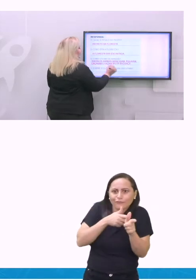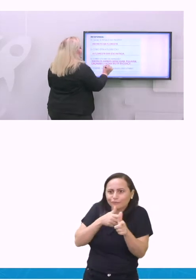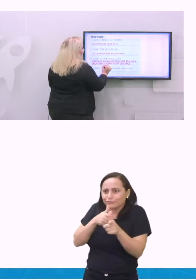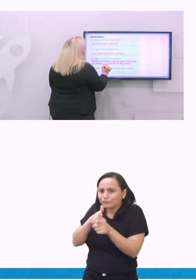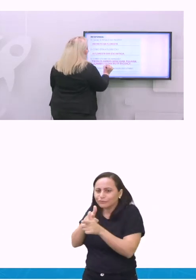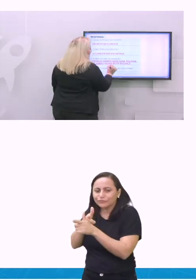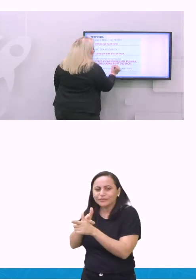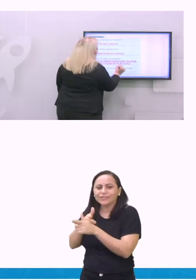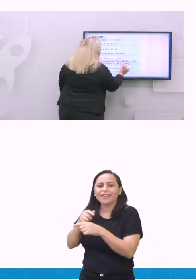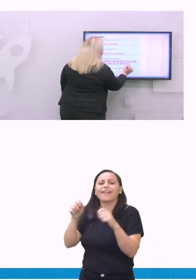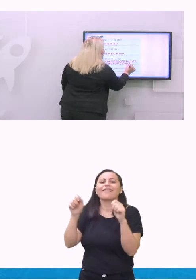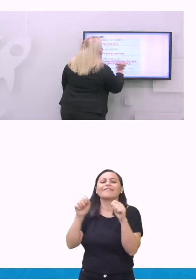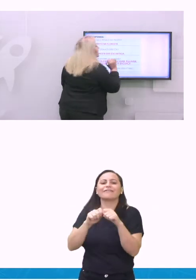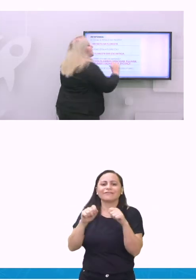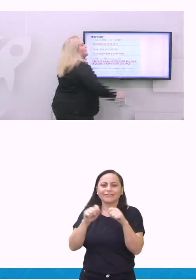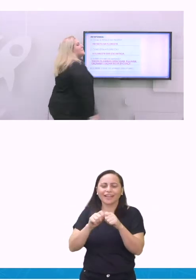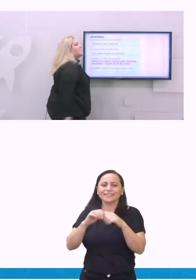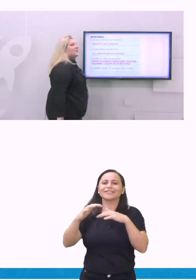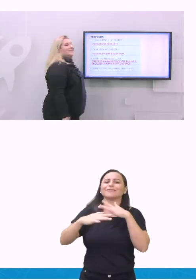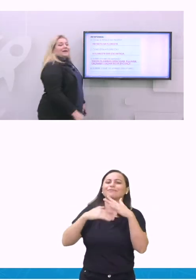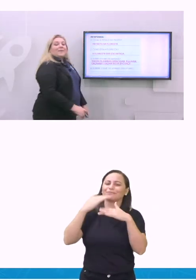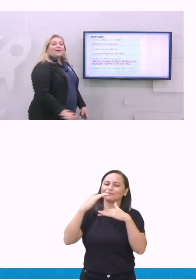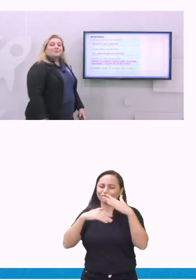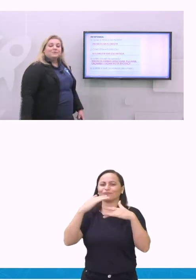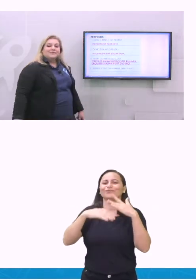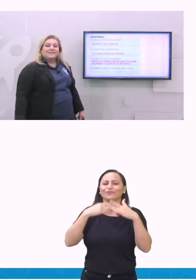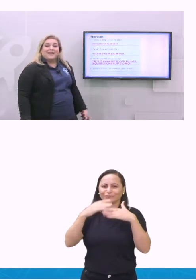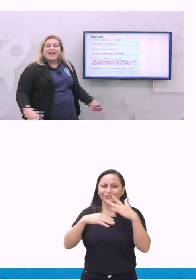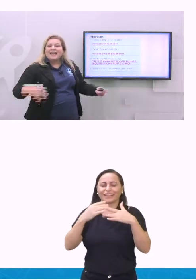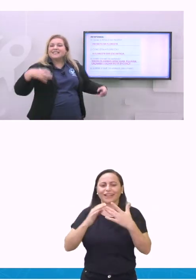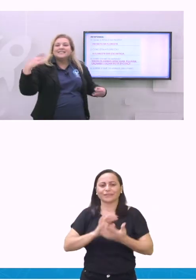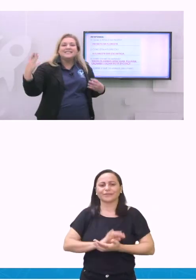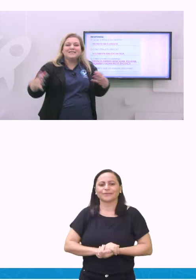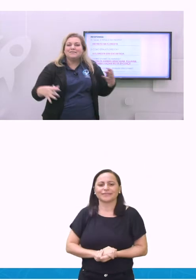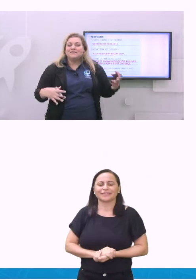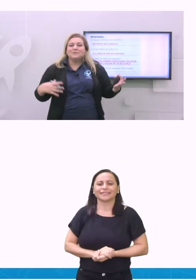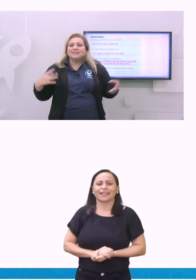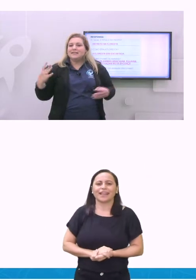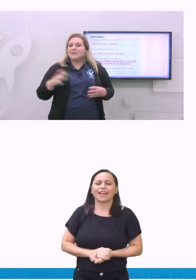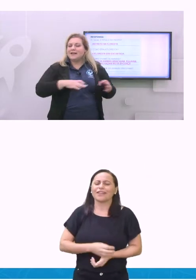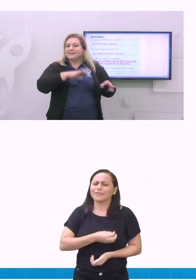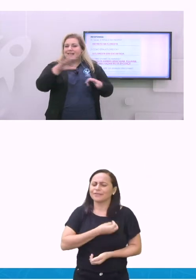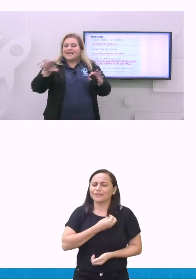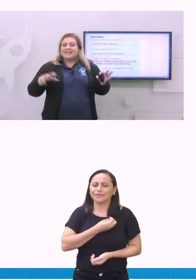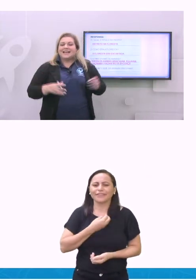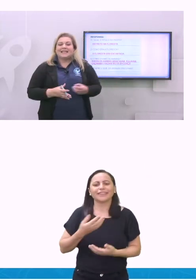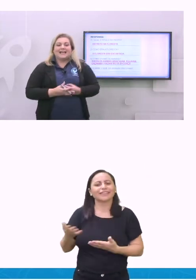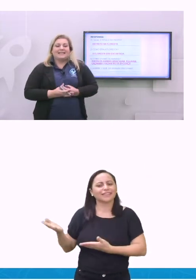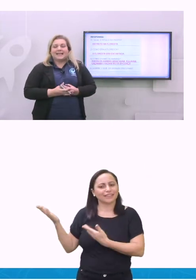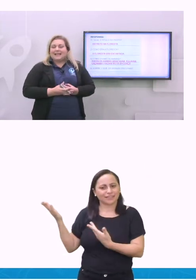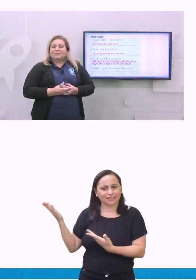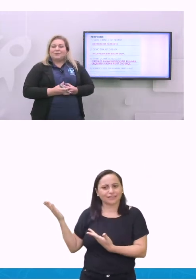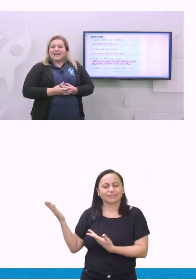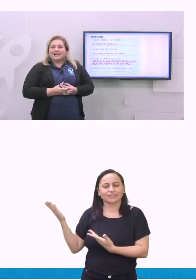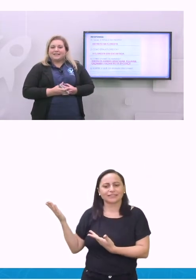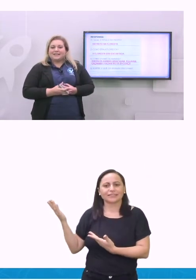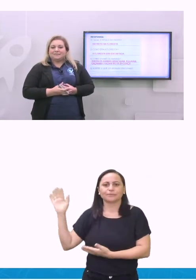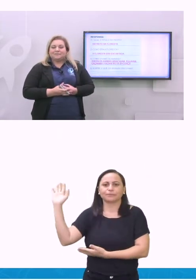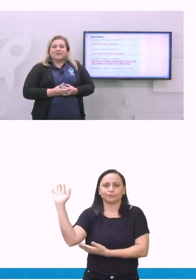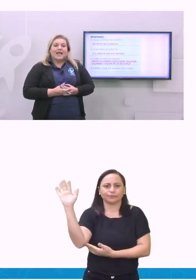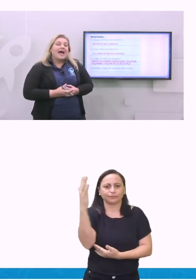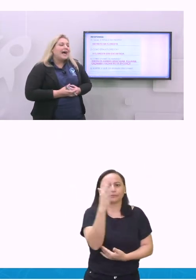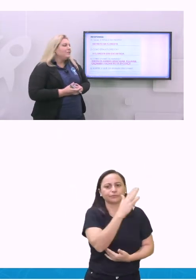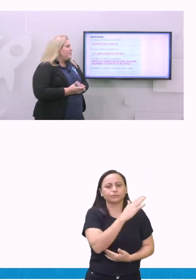caçavam e faziam muita bagunça. Era assim que viviam os animais naquela